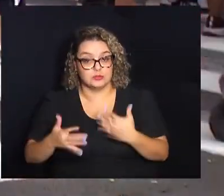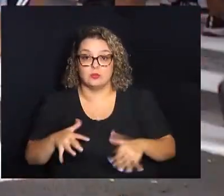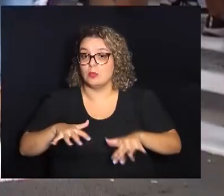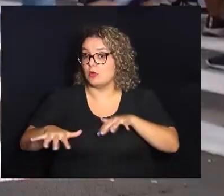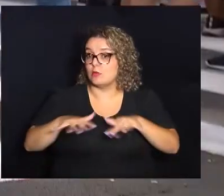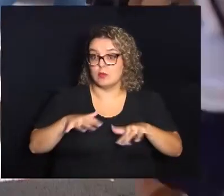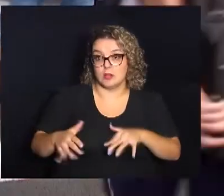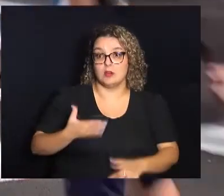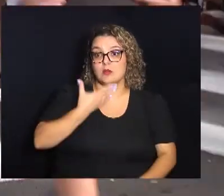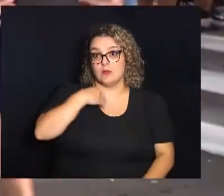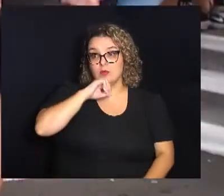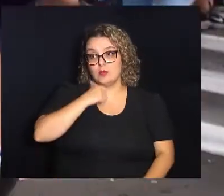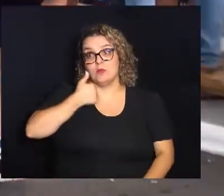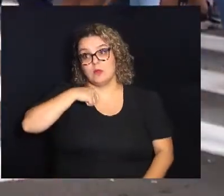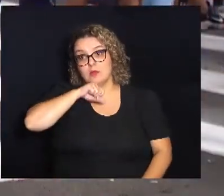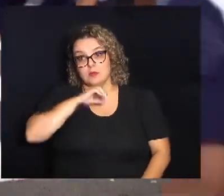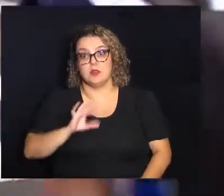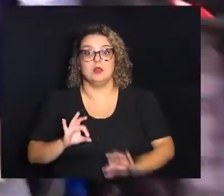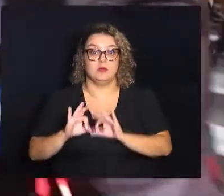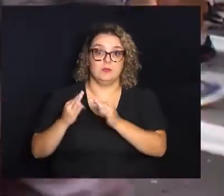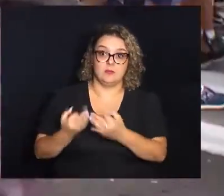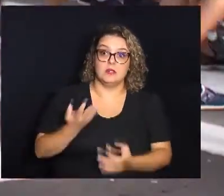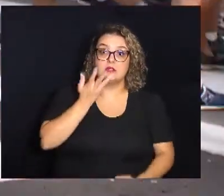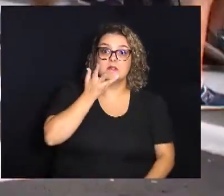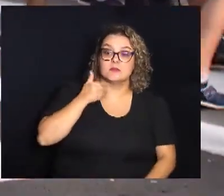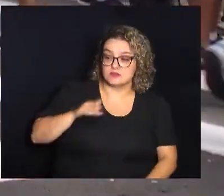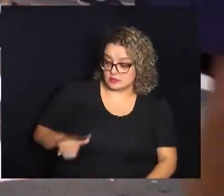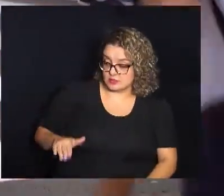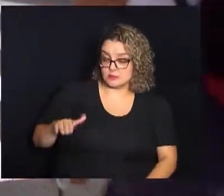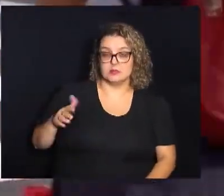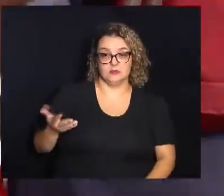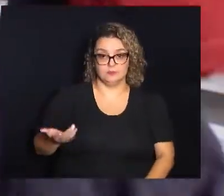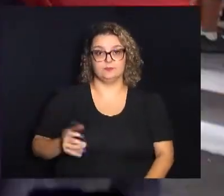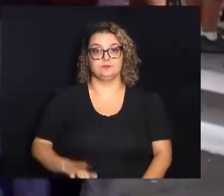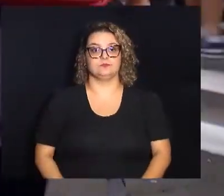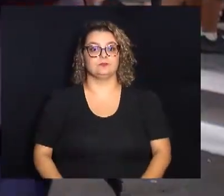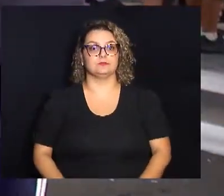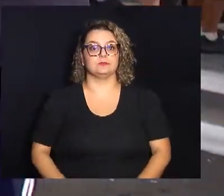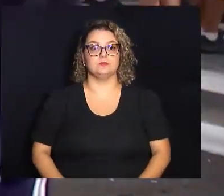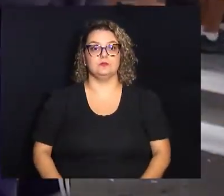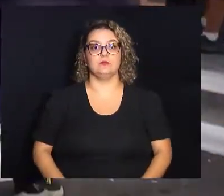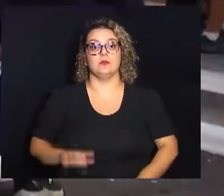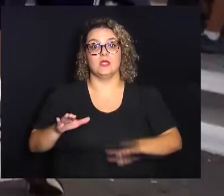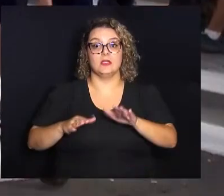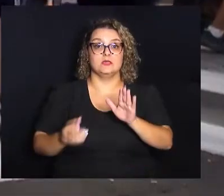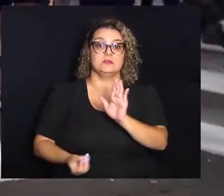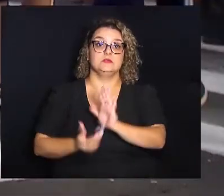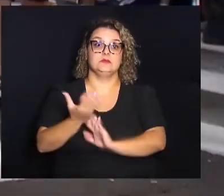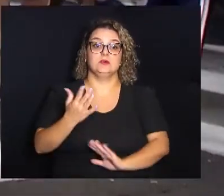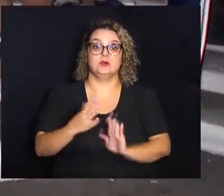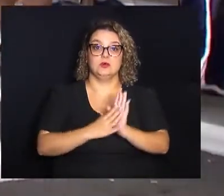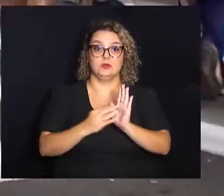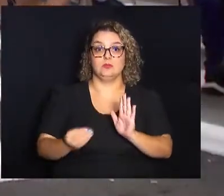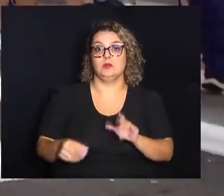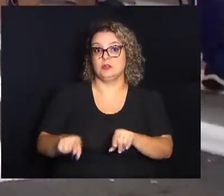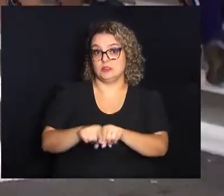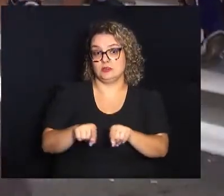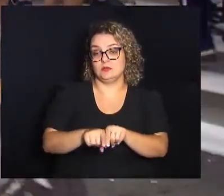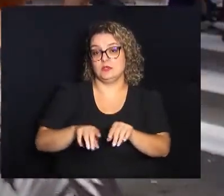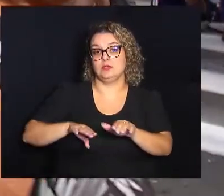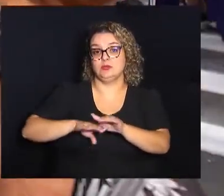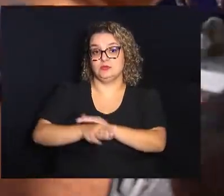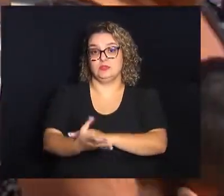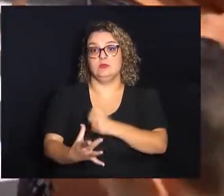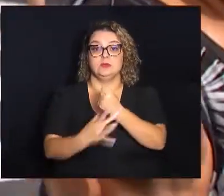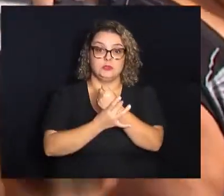das famílias, das crianças pequenas, que acabam se constituindo como um modelo também para os hábitos de